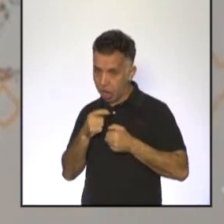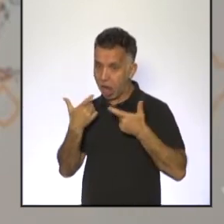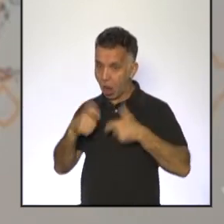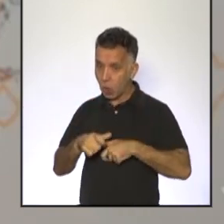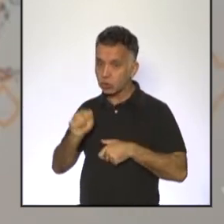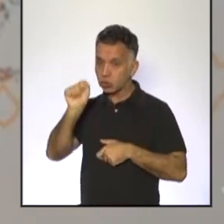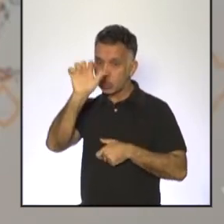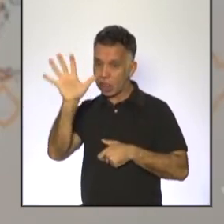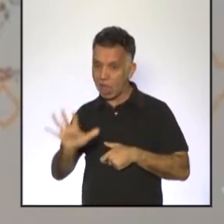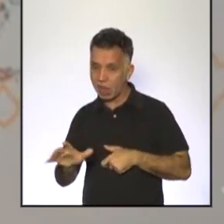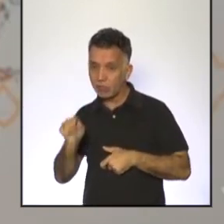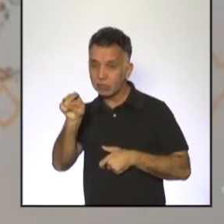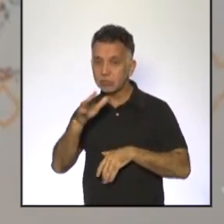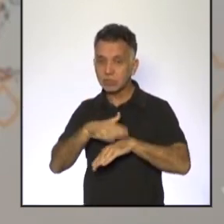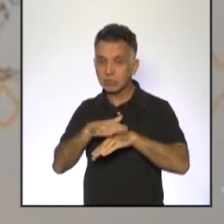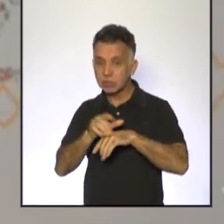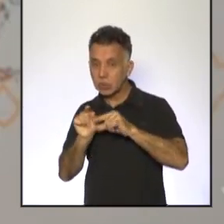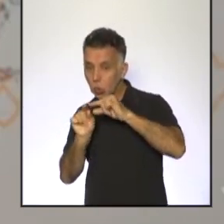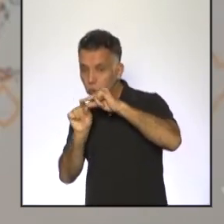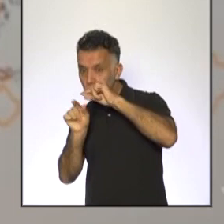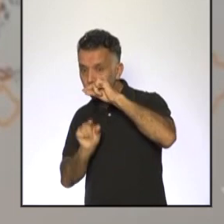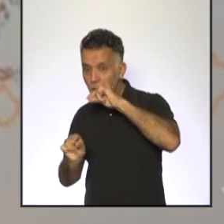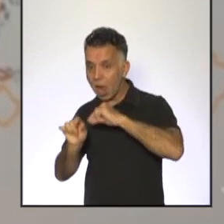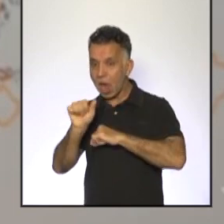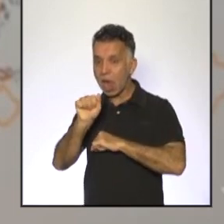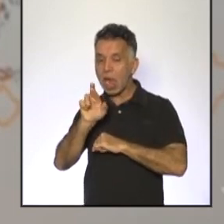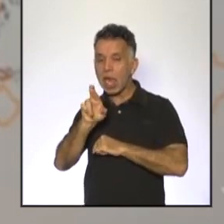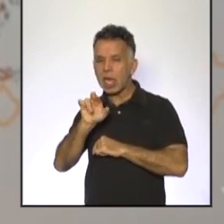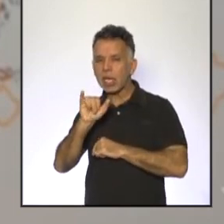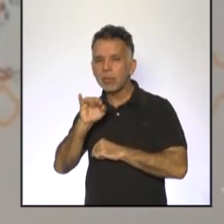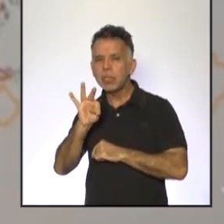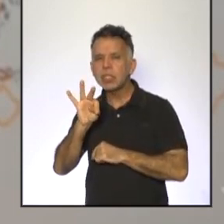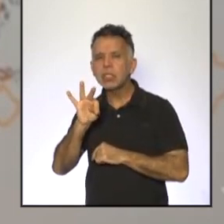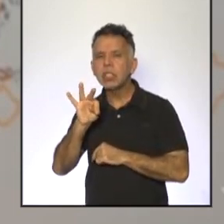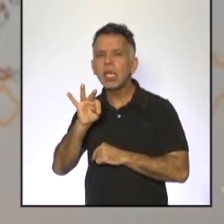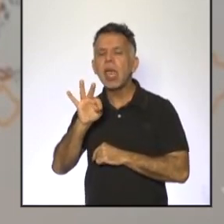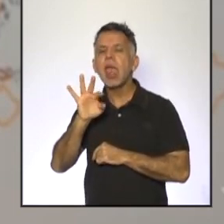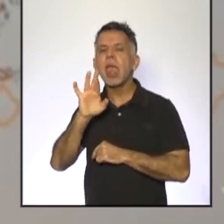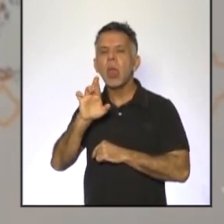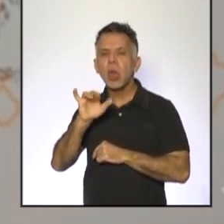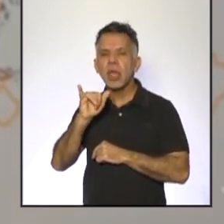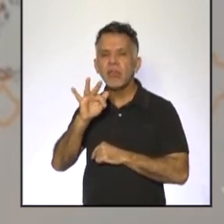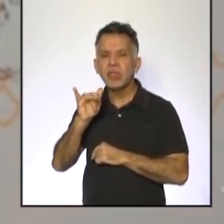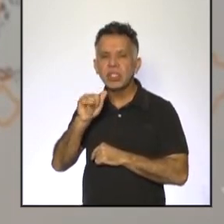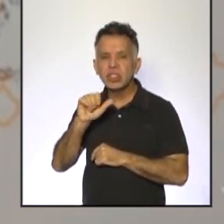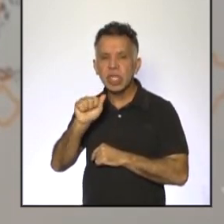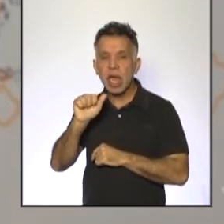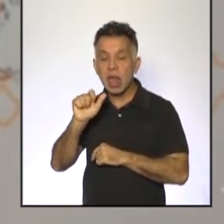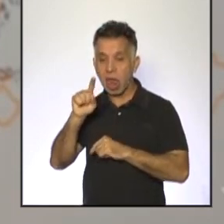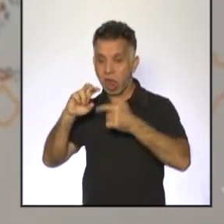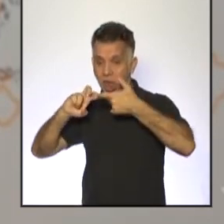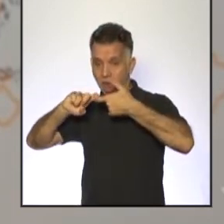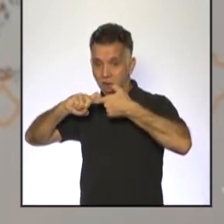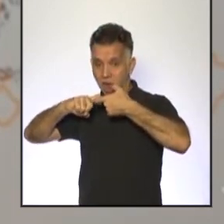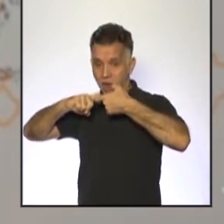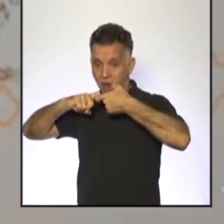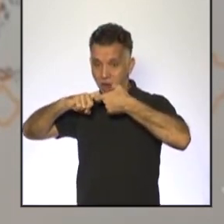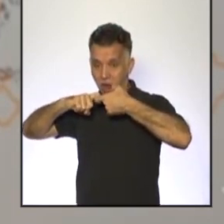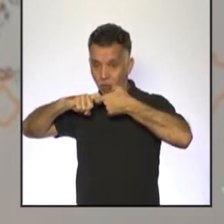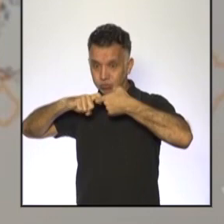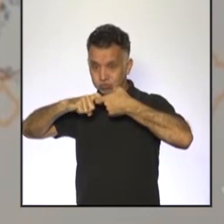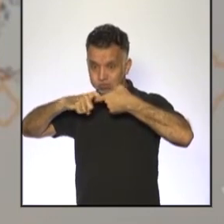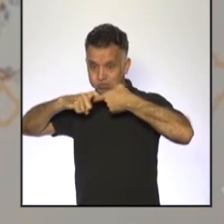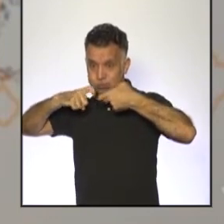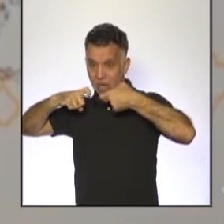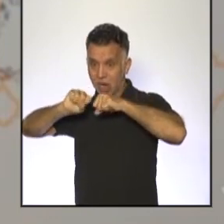continente africano, chamado Rift Valley africano. O rifteamento são as forças distensoras